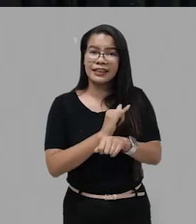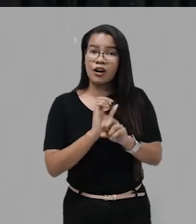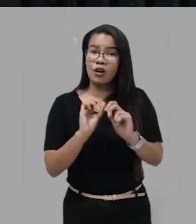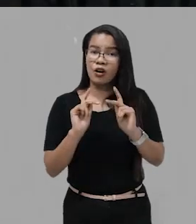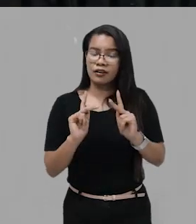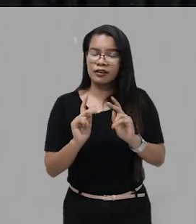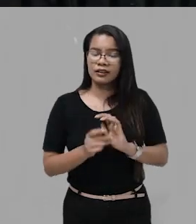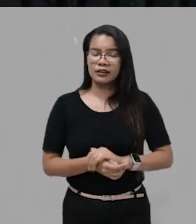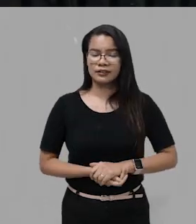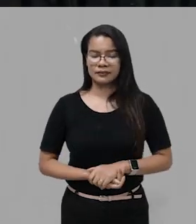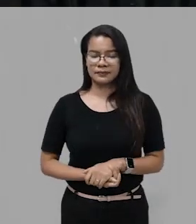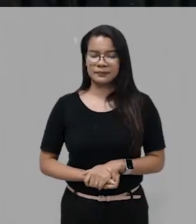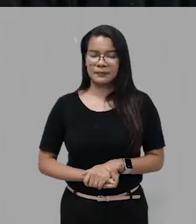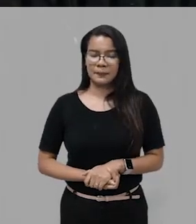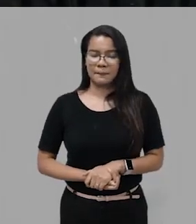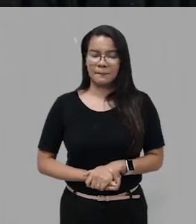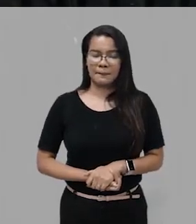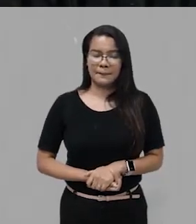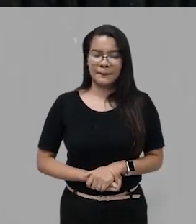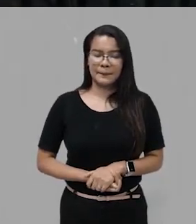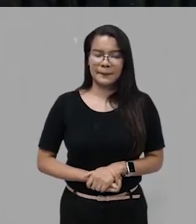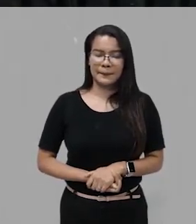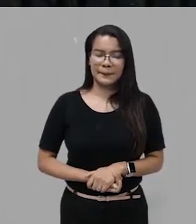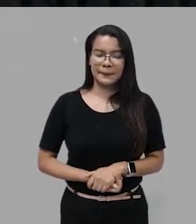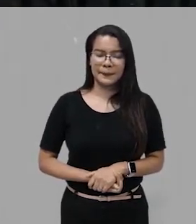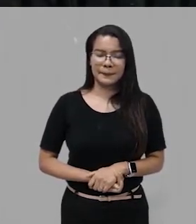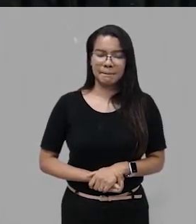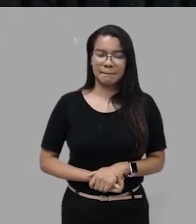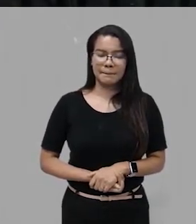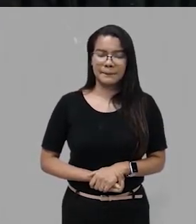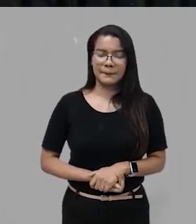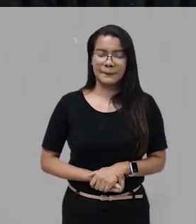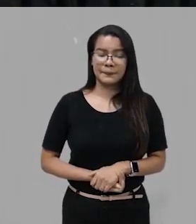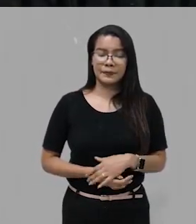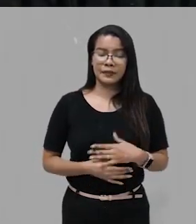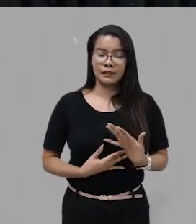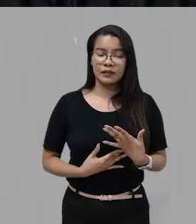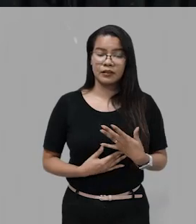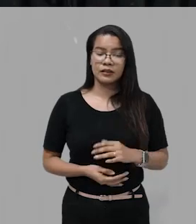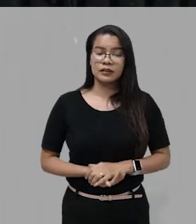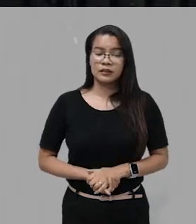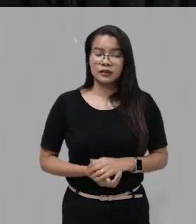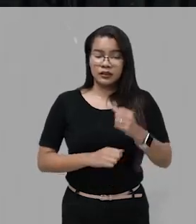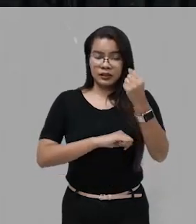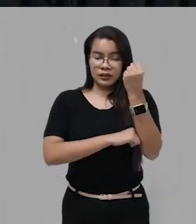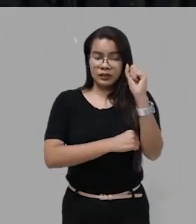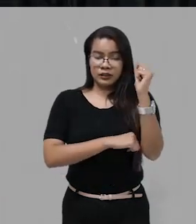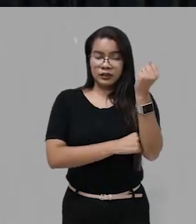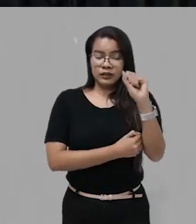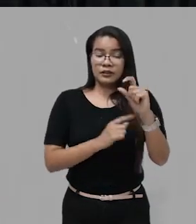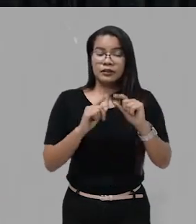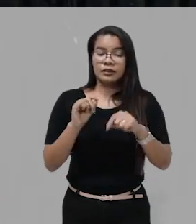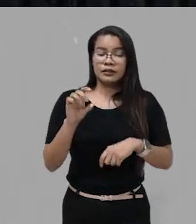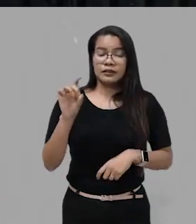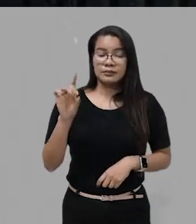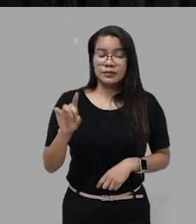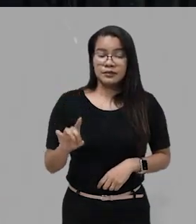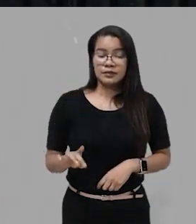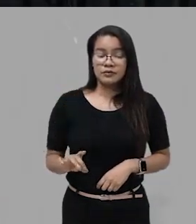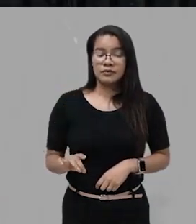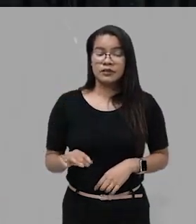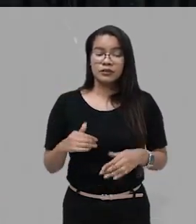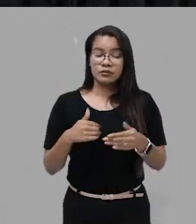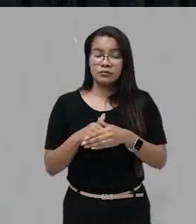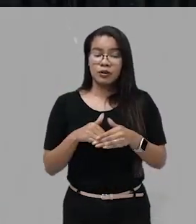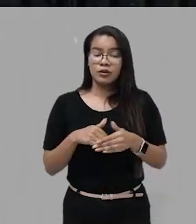que ele deve estar, mais ou menos, pensando no decorrer da partida. Então, a coordenação motora específica, ela é do esporte. Se eu